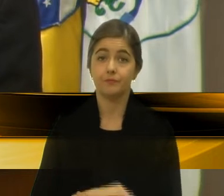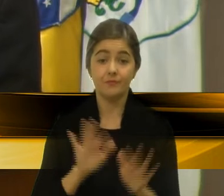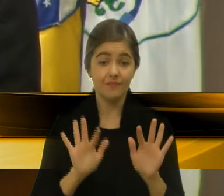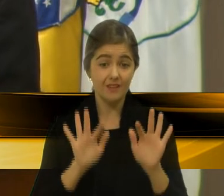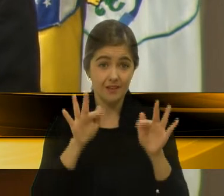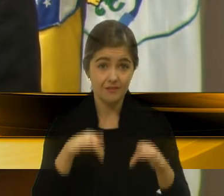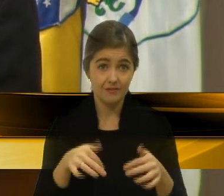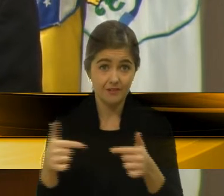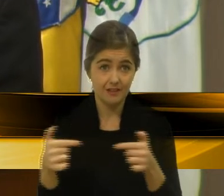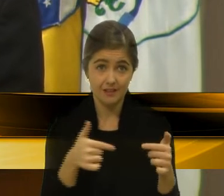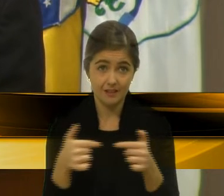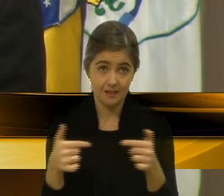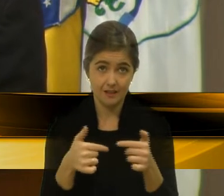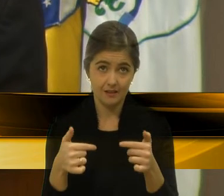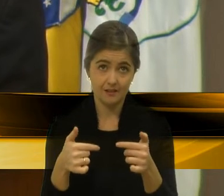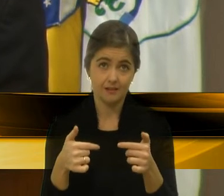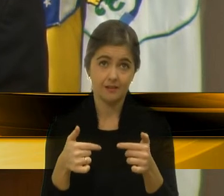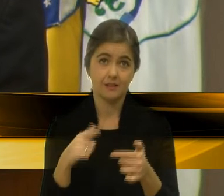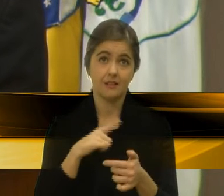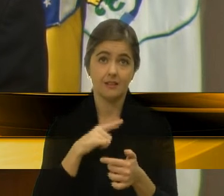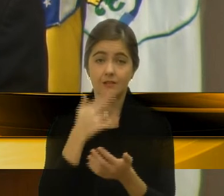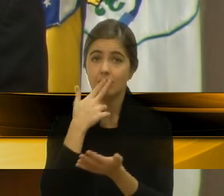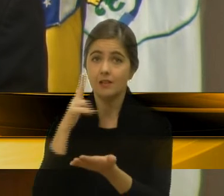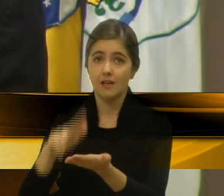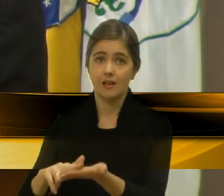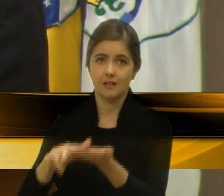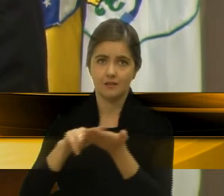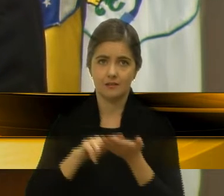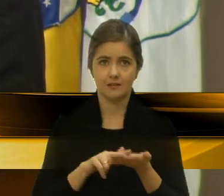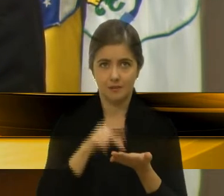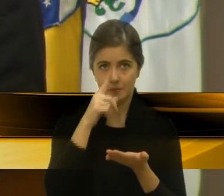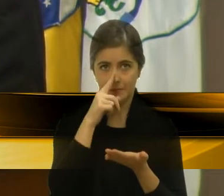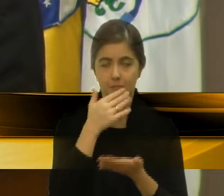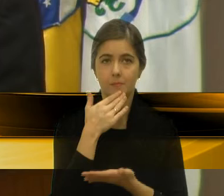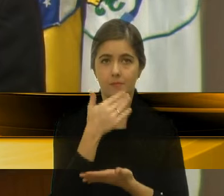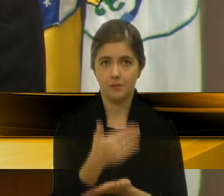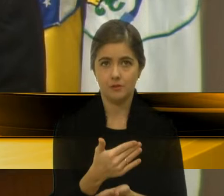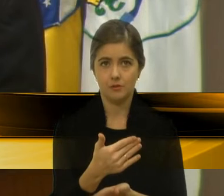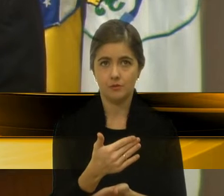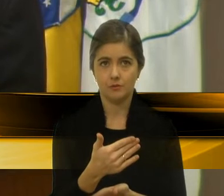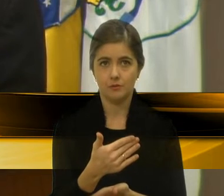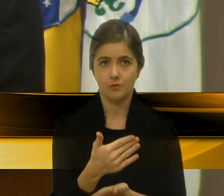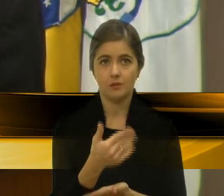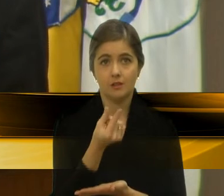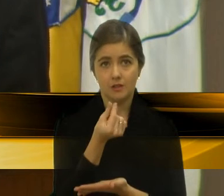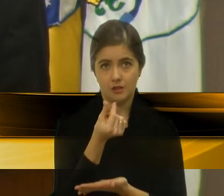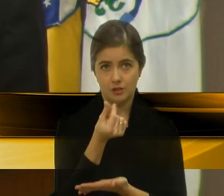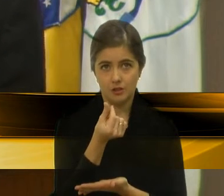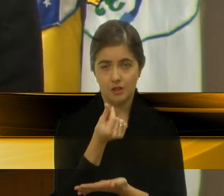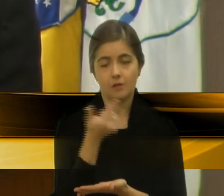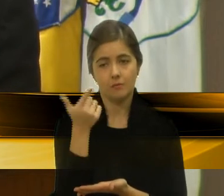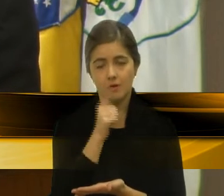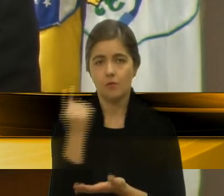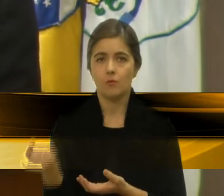guerra, Ambrósio mandou outra carta à sua mãe, solicitando então recursos para ir